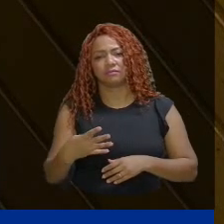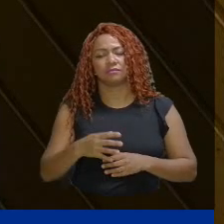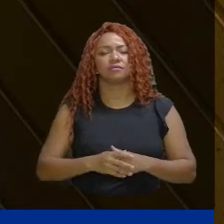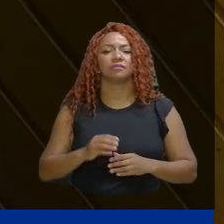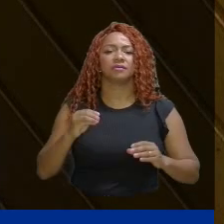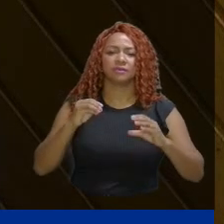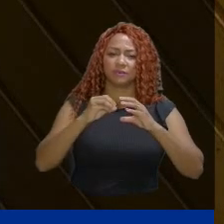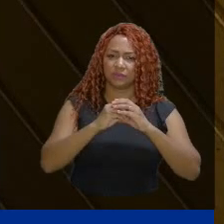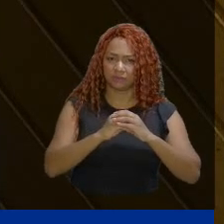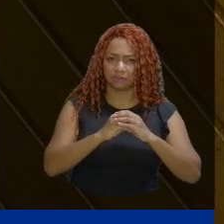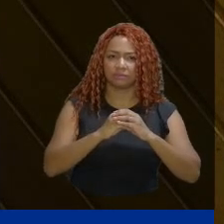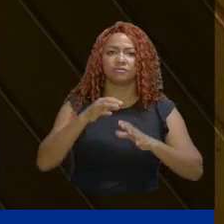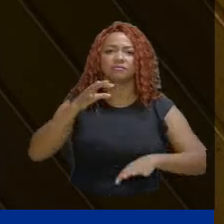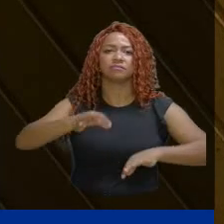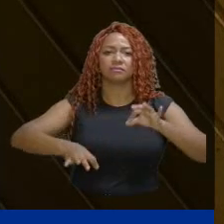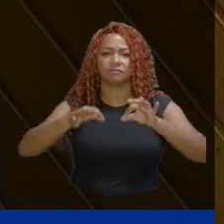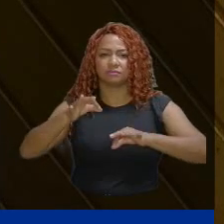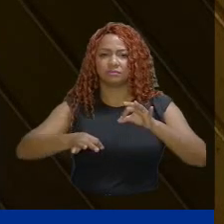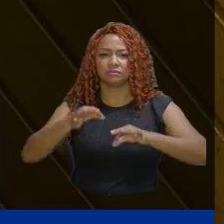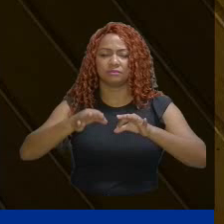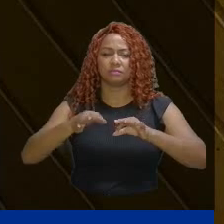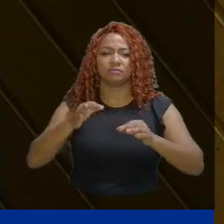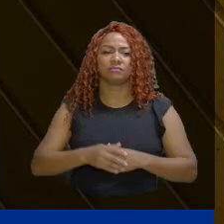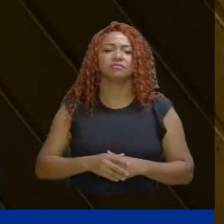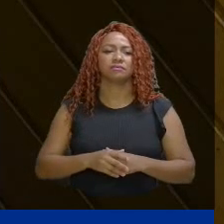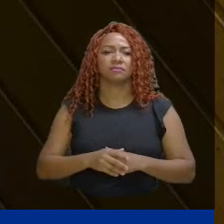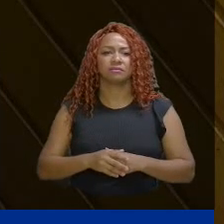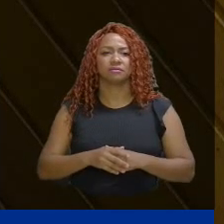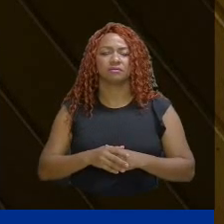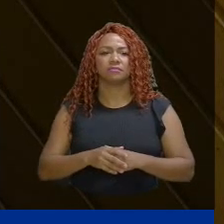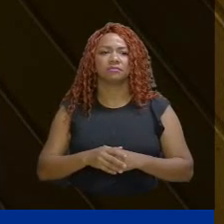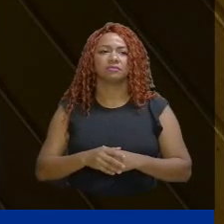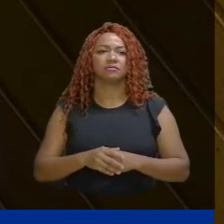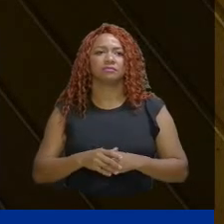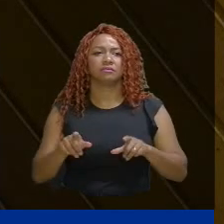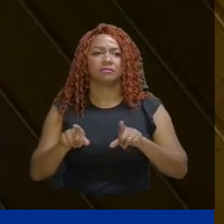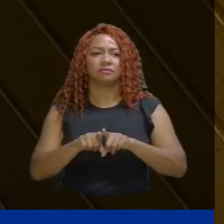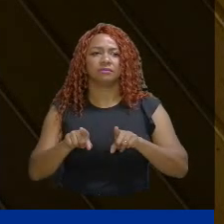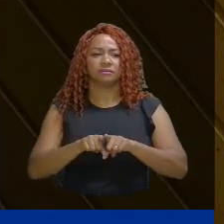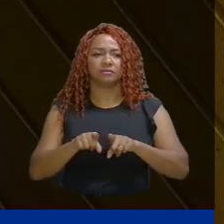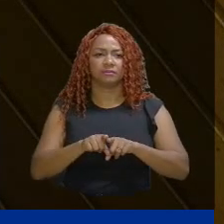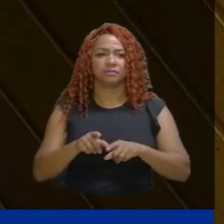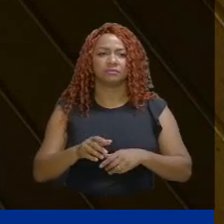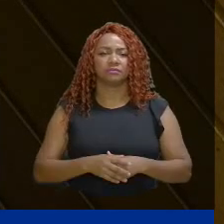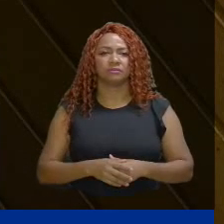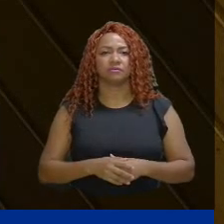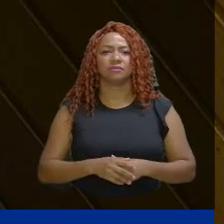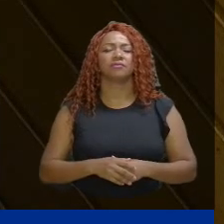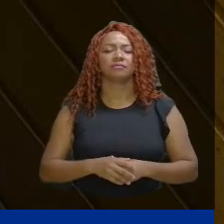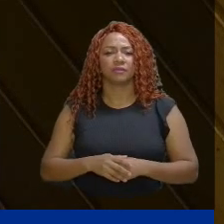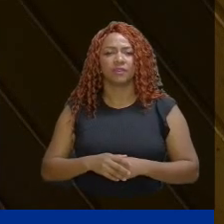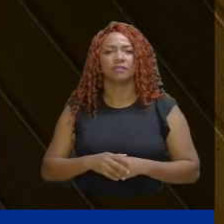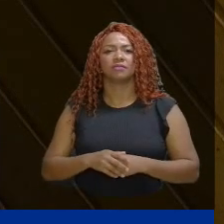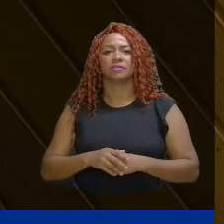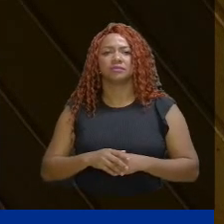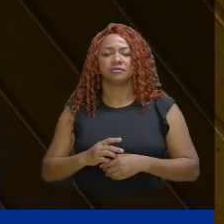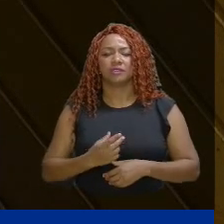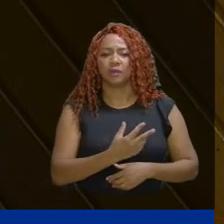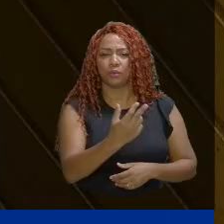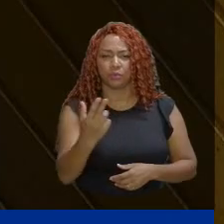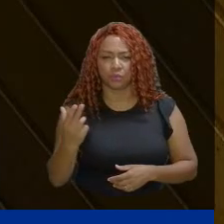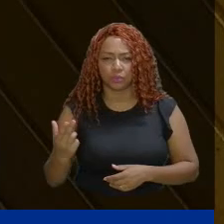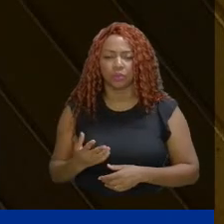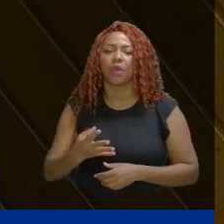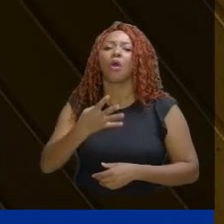TRE Amapá julgou o agravo interposto por Bruno Rezende e Javan Castanho. Por unanimidade, o tribunal conheceu